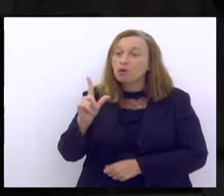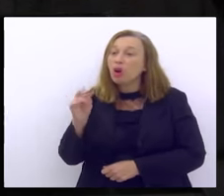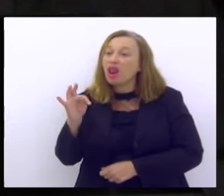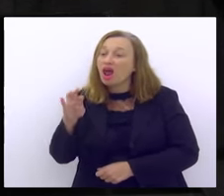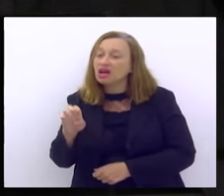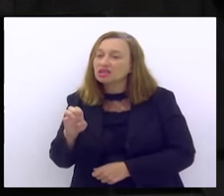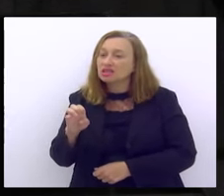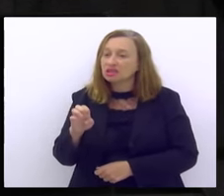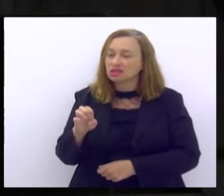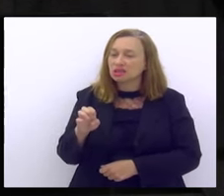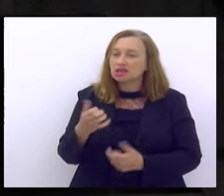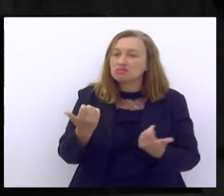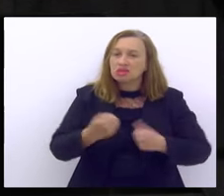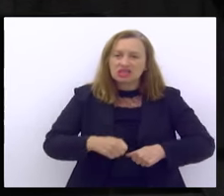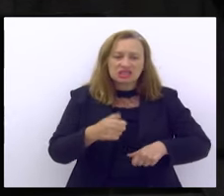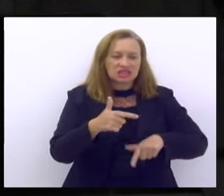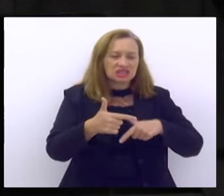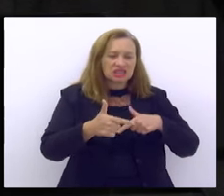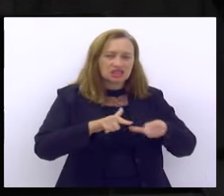consegue resolver esse problema.